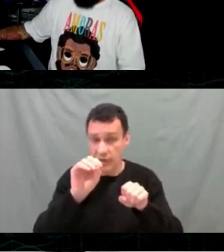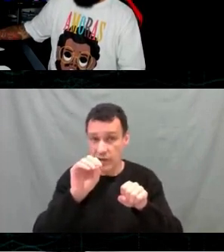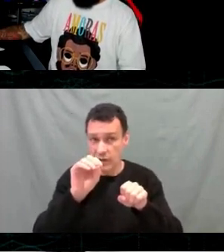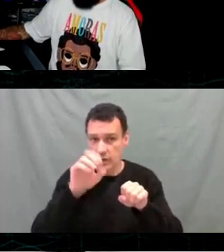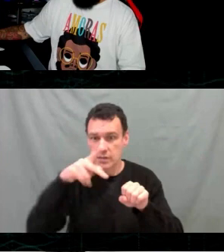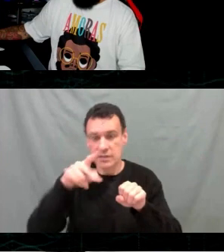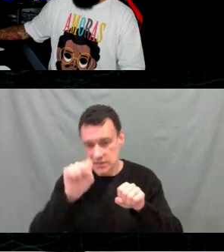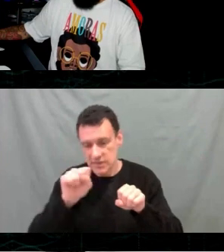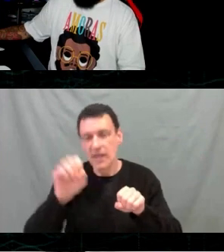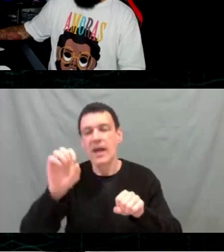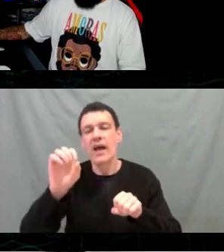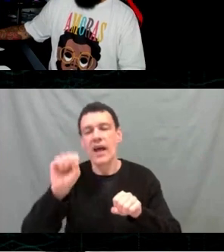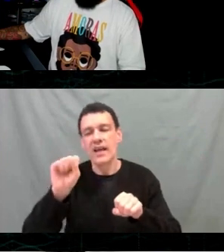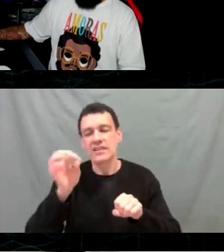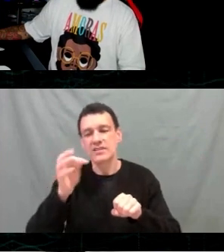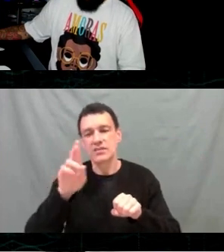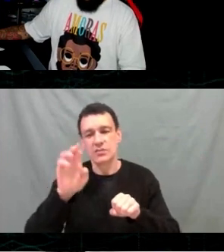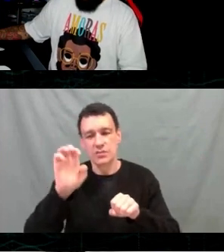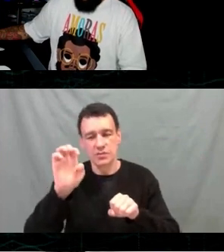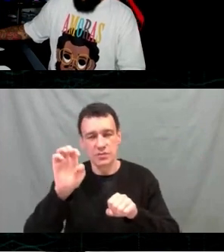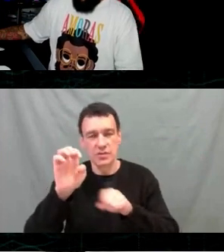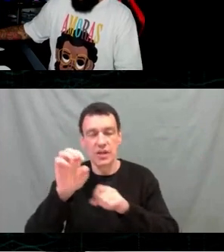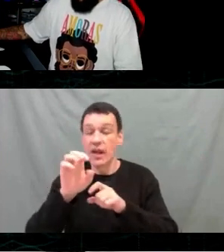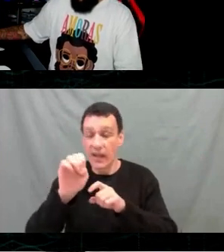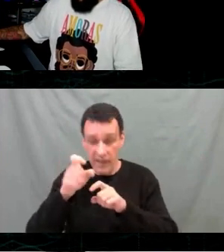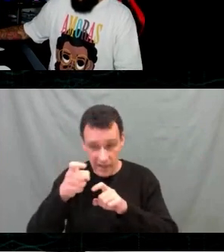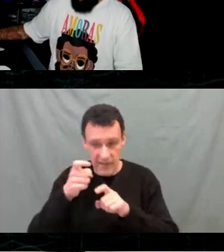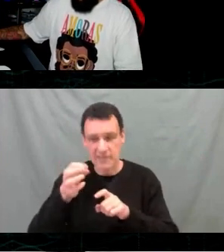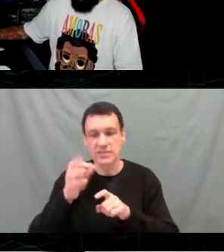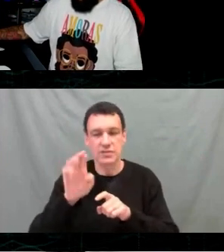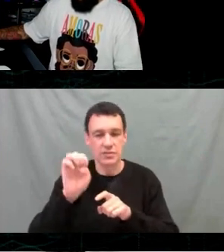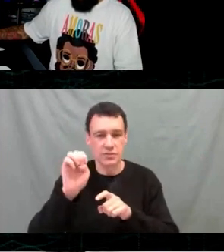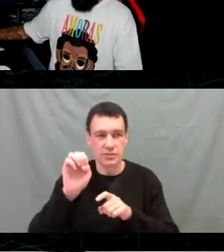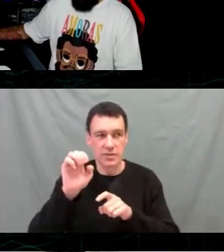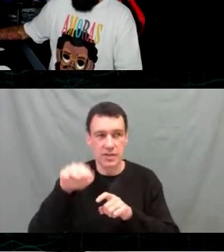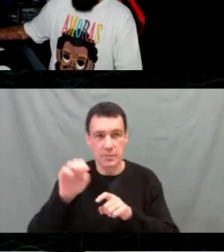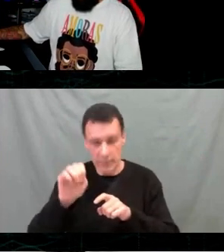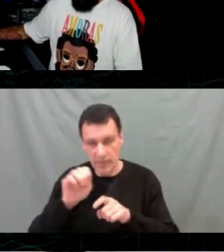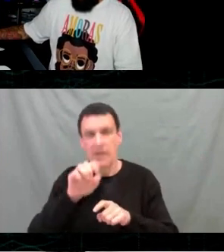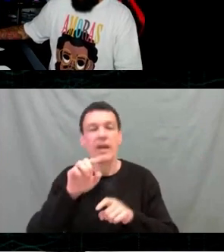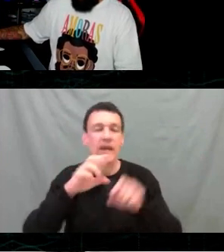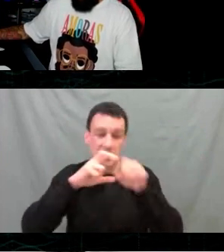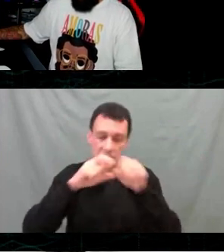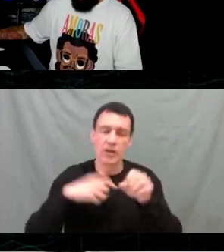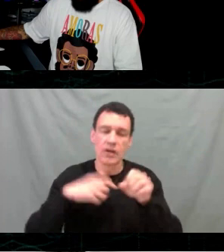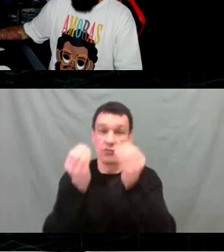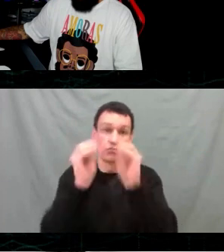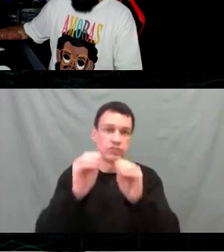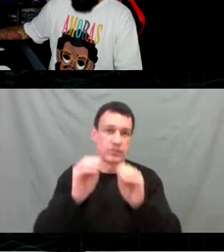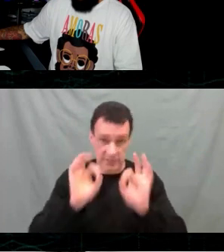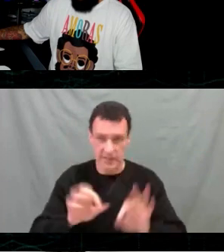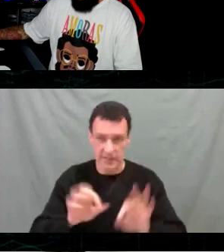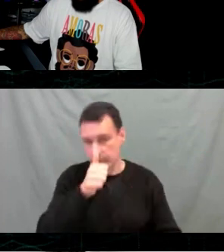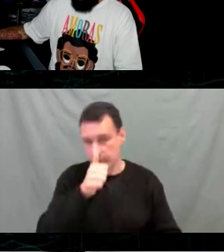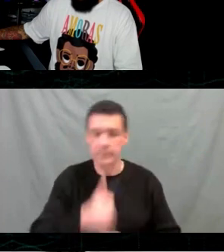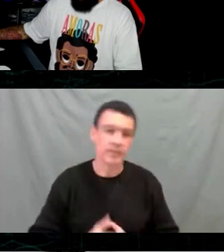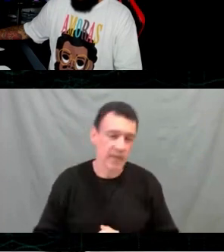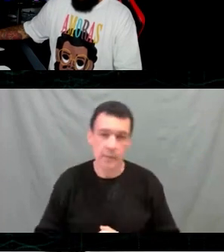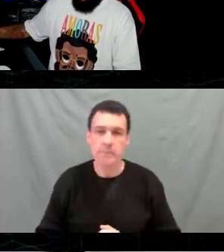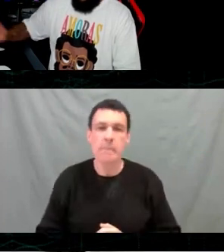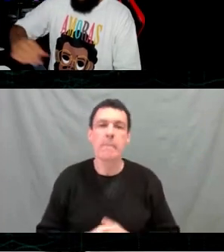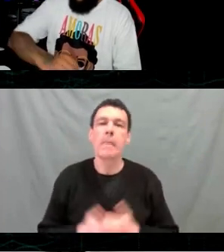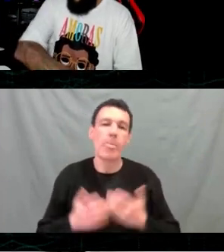sensacional hoje não essa Giordano mais uma vez que você quer falar mais alguma coisa Não não eu tô de boa aqui é tava só preocupado com